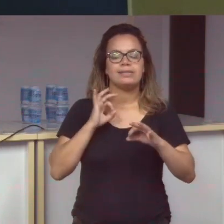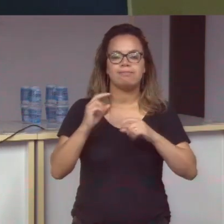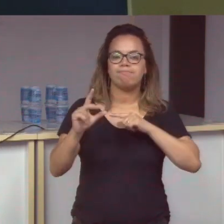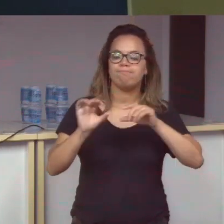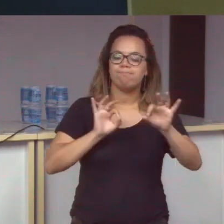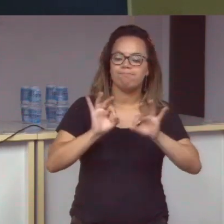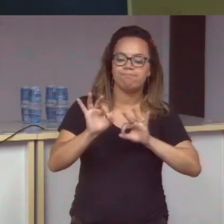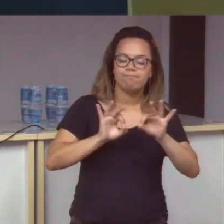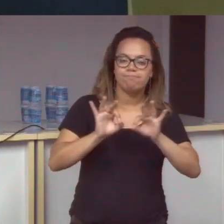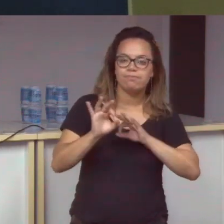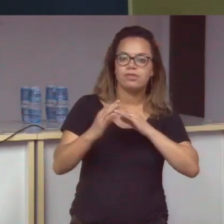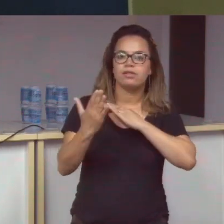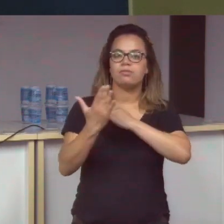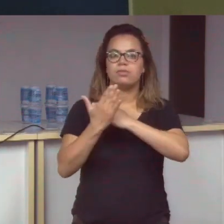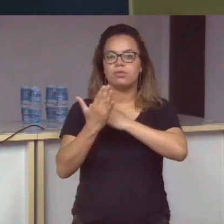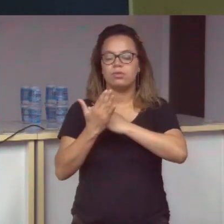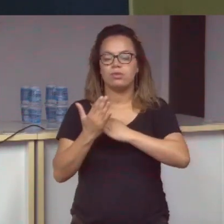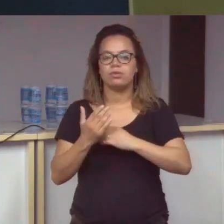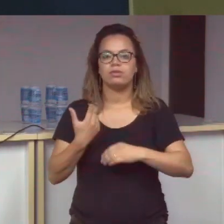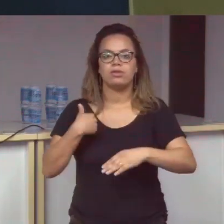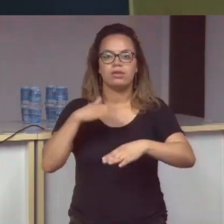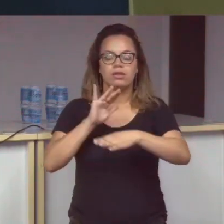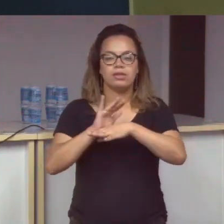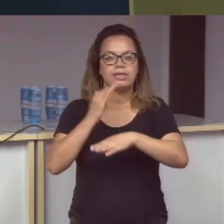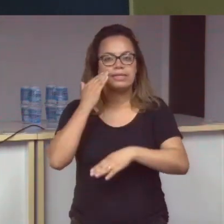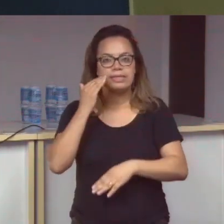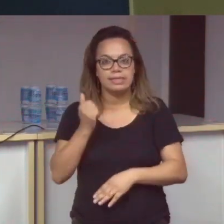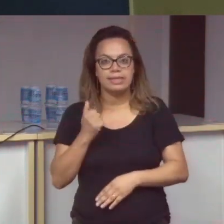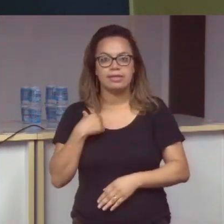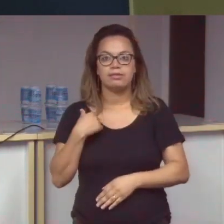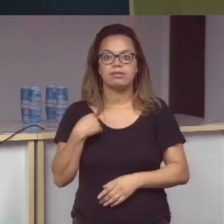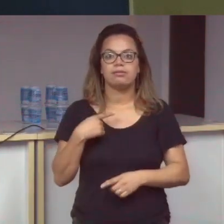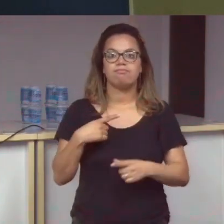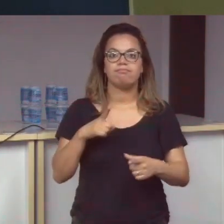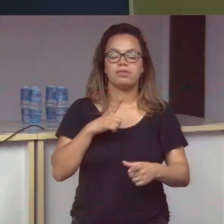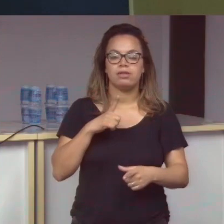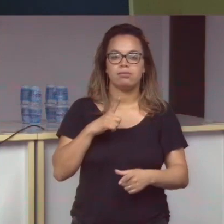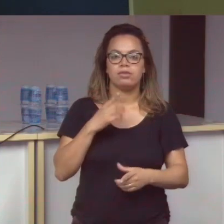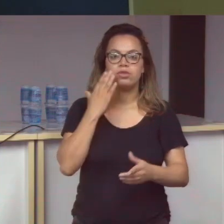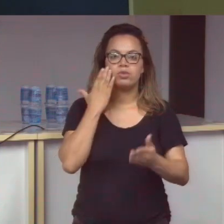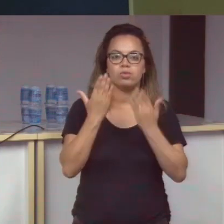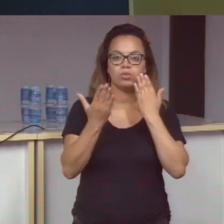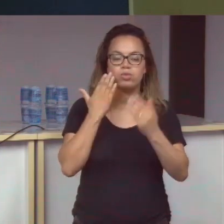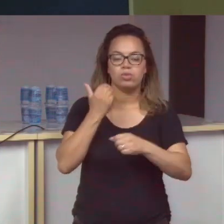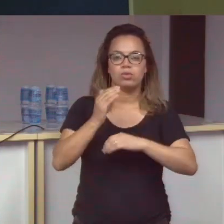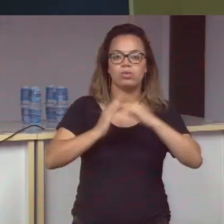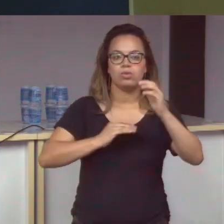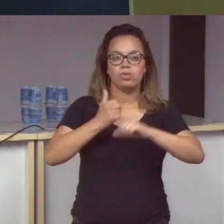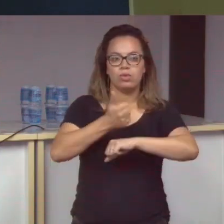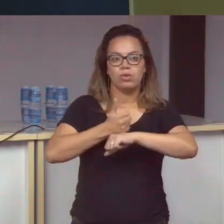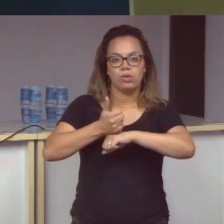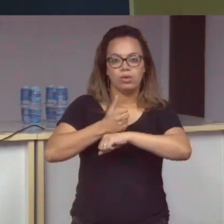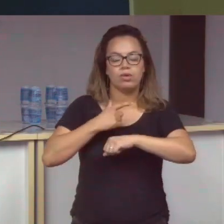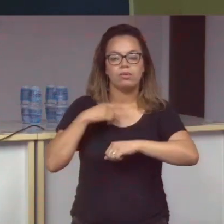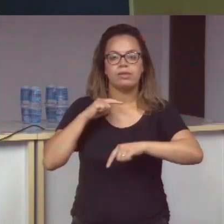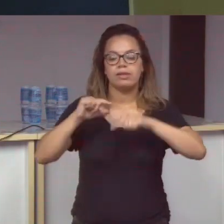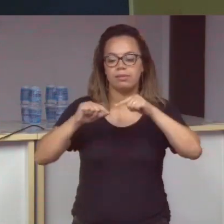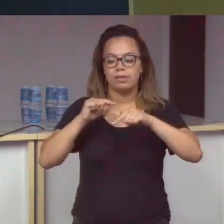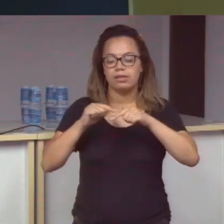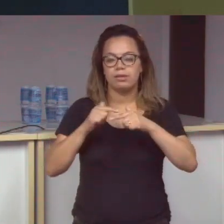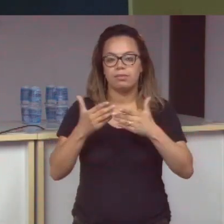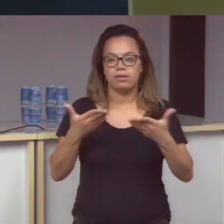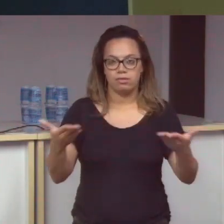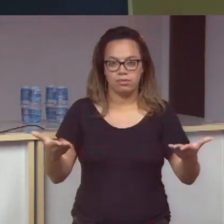abordadas, e sei, sim, do interesse que os colegas psicólogos têm tido para trabalhar com essa